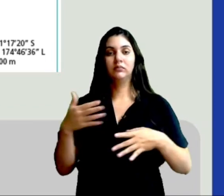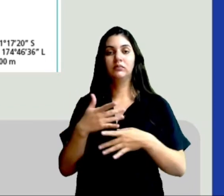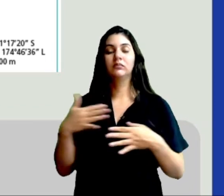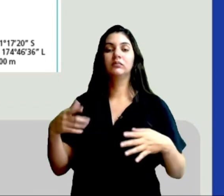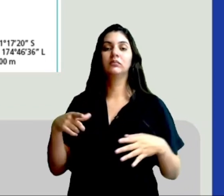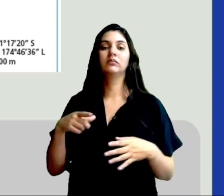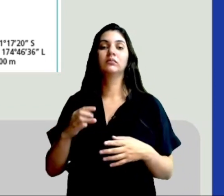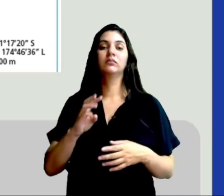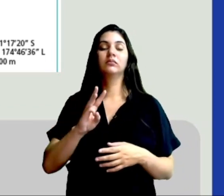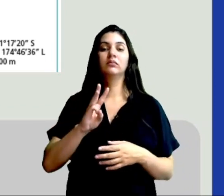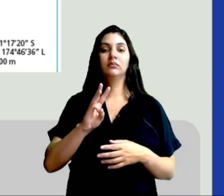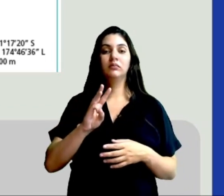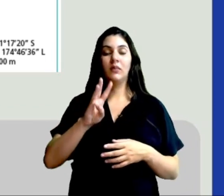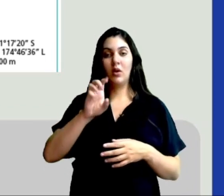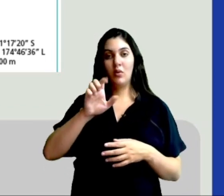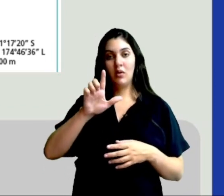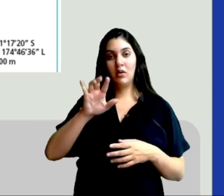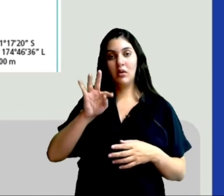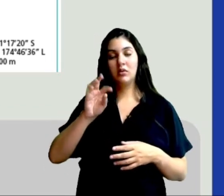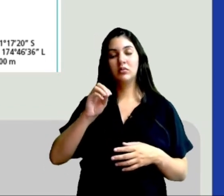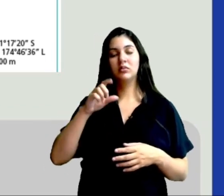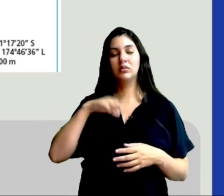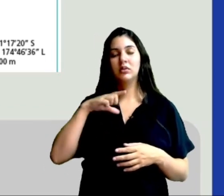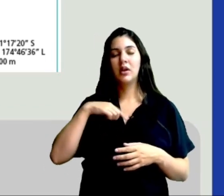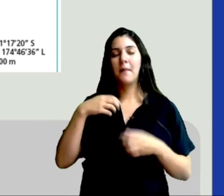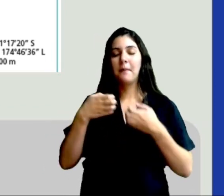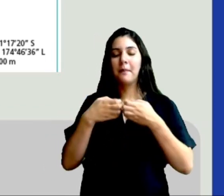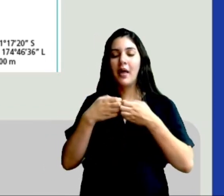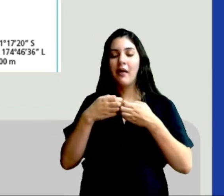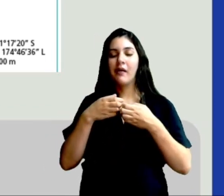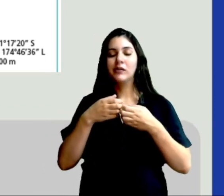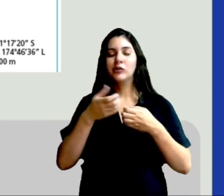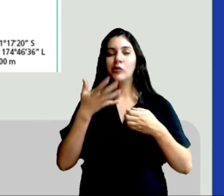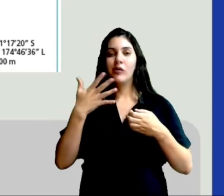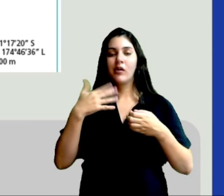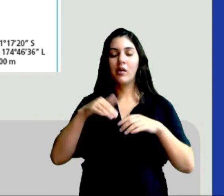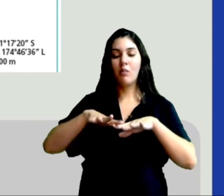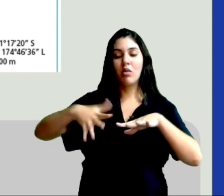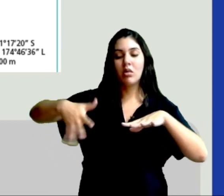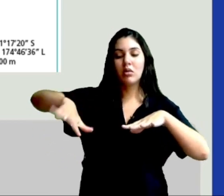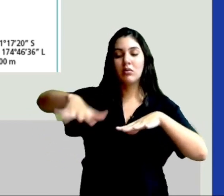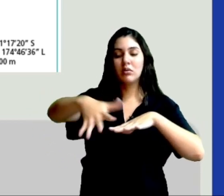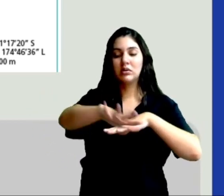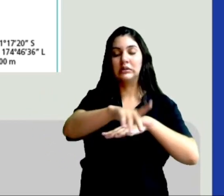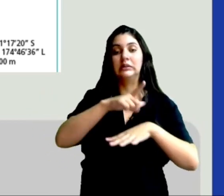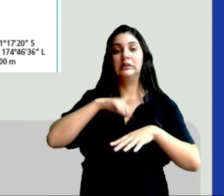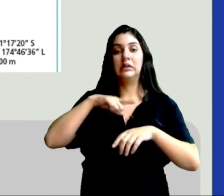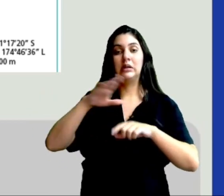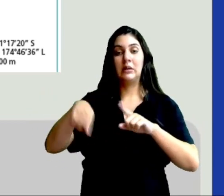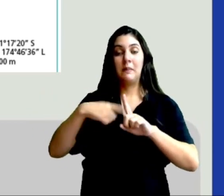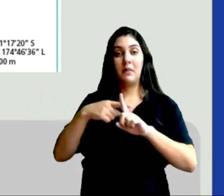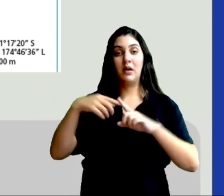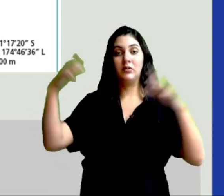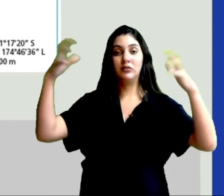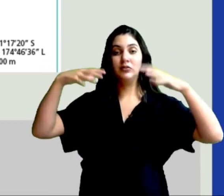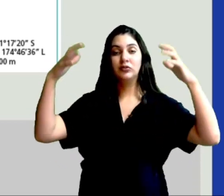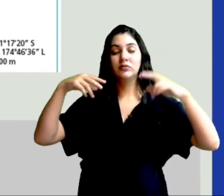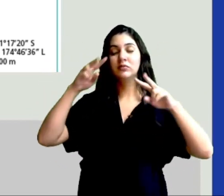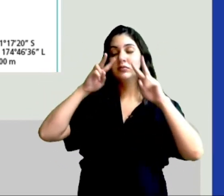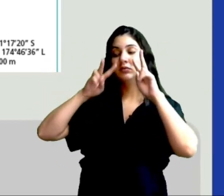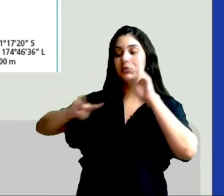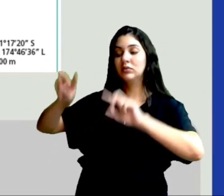a gente vai ter um clima aí temperado oceânico, né? Que a gente vai ter chuvas mais distribuídas durante todo o ano. Então você vai ver que ali, ó,